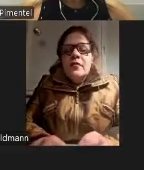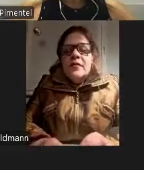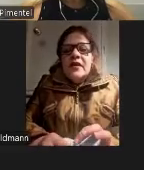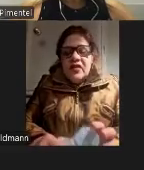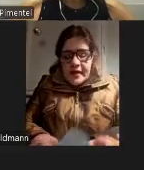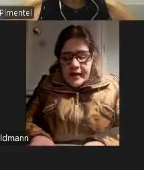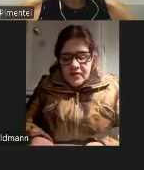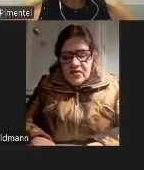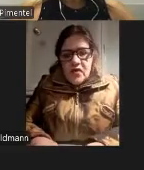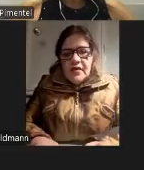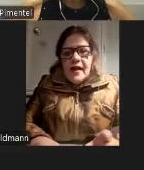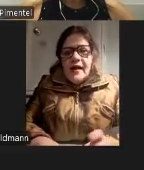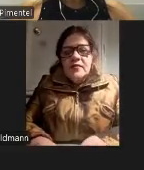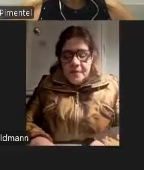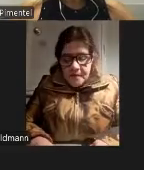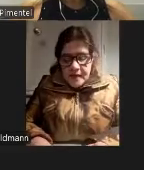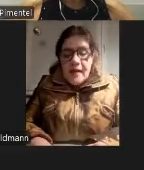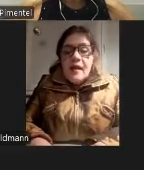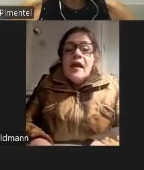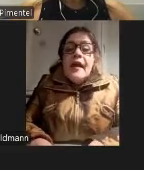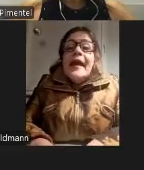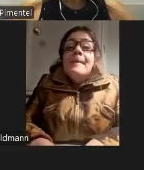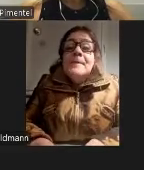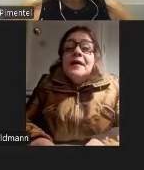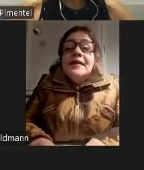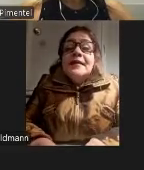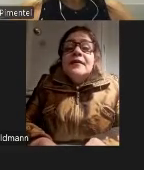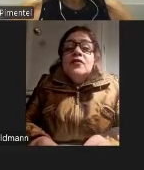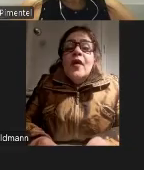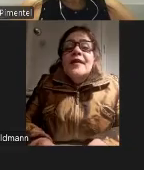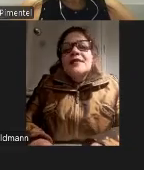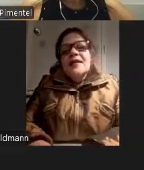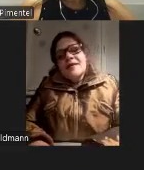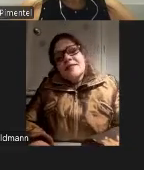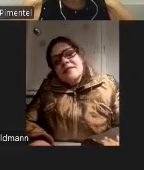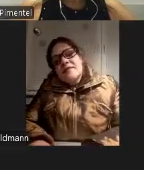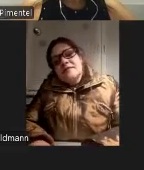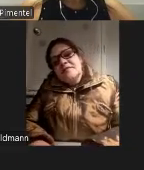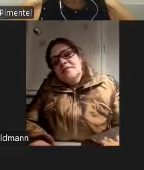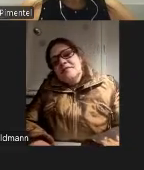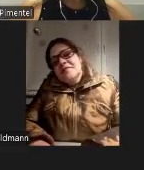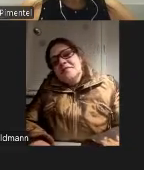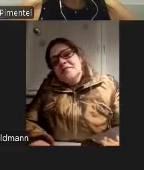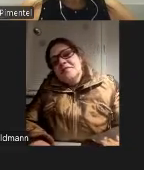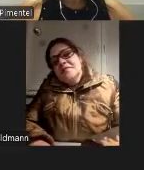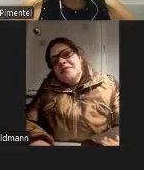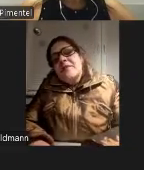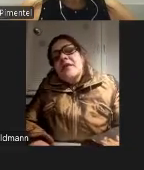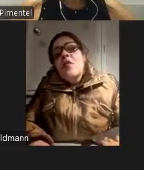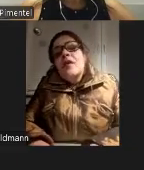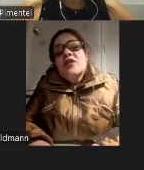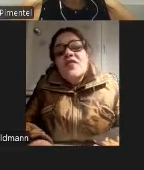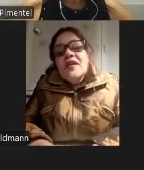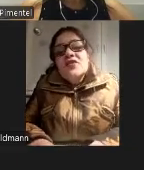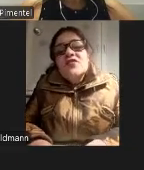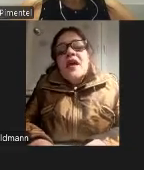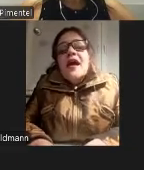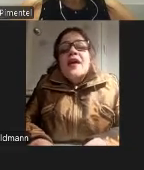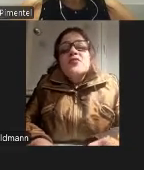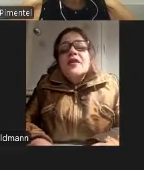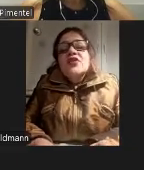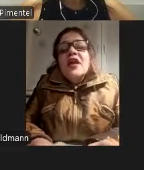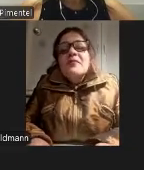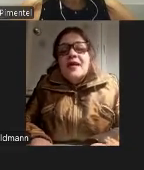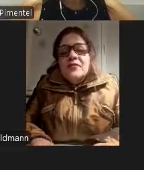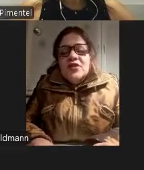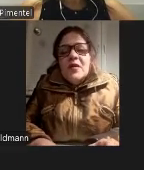funciona como bibliotecário desordenado é a mãe do recém-nascido. Lembra quantas vezes